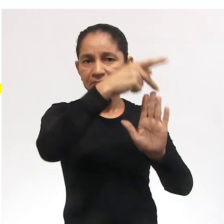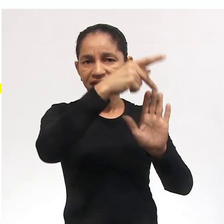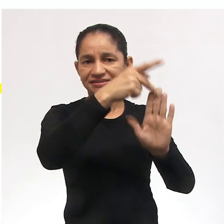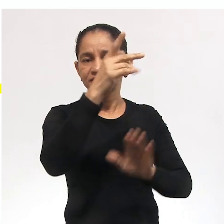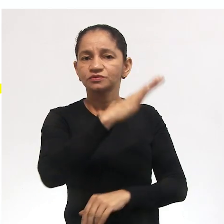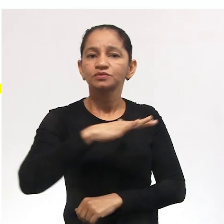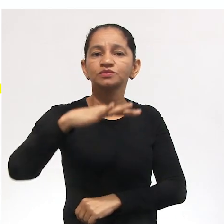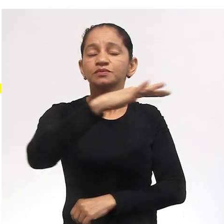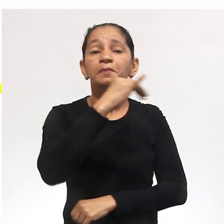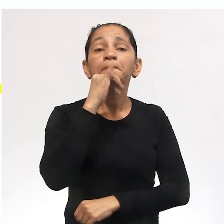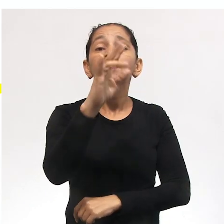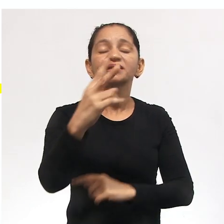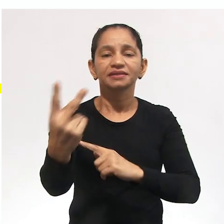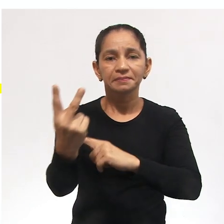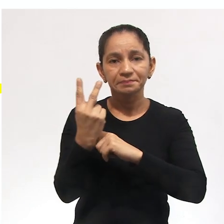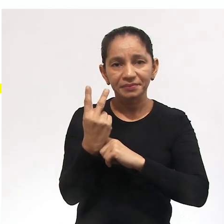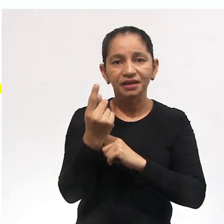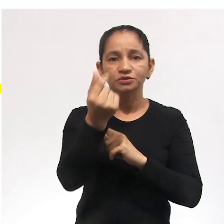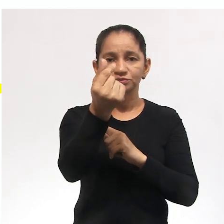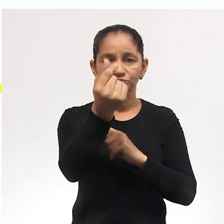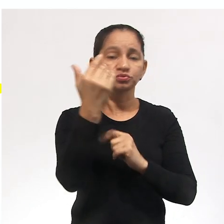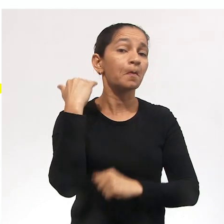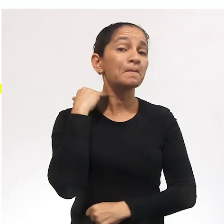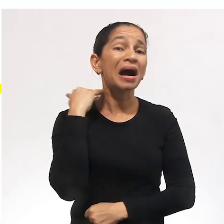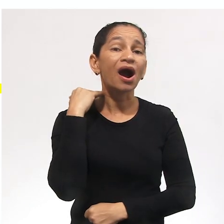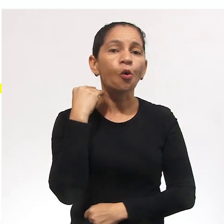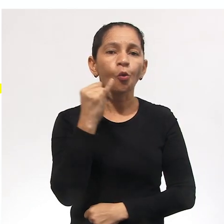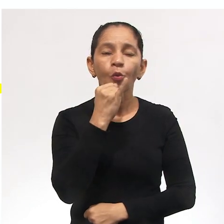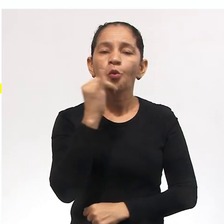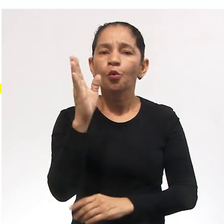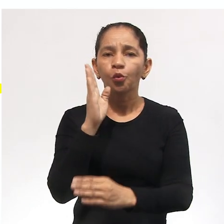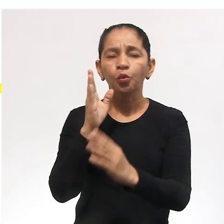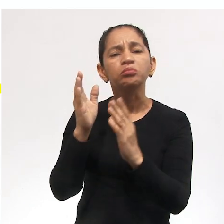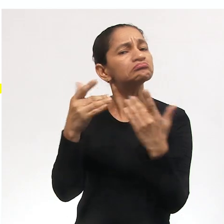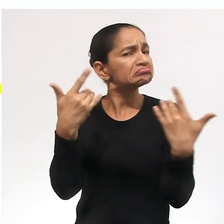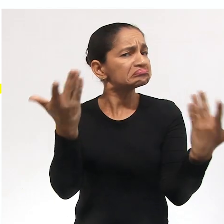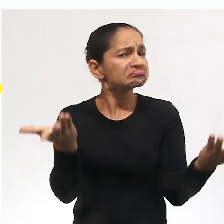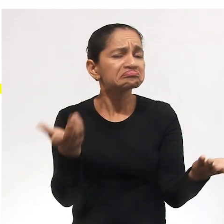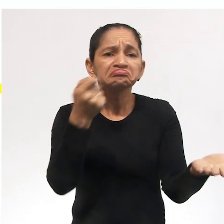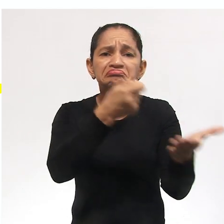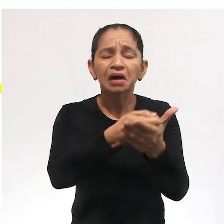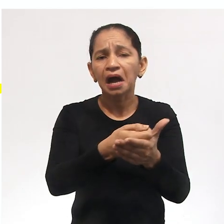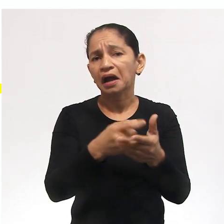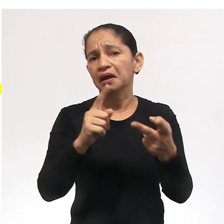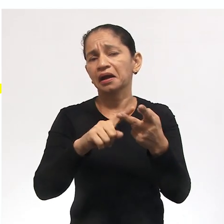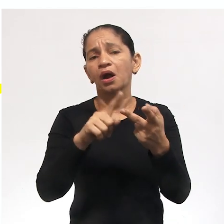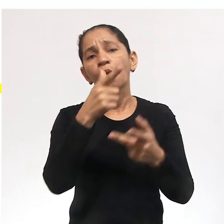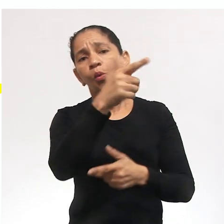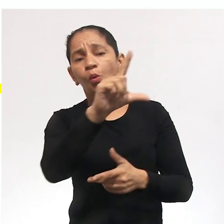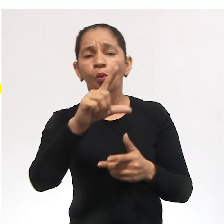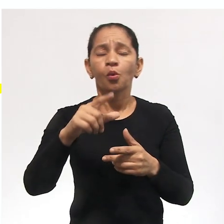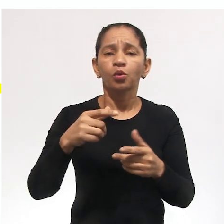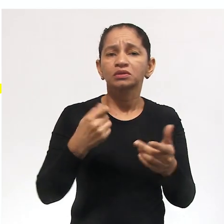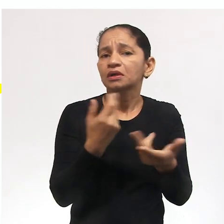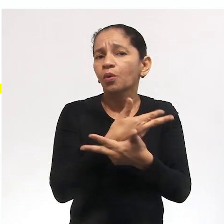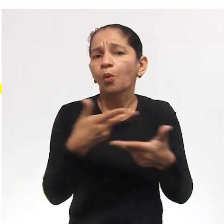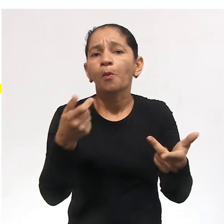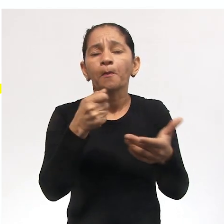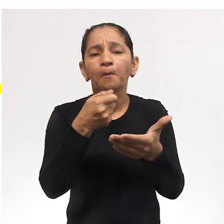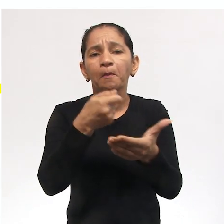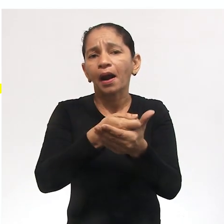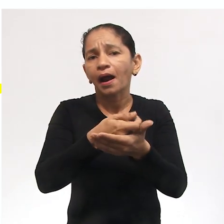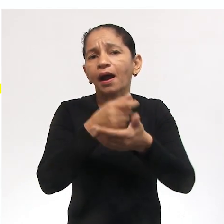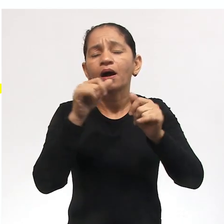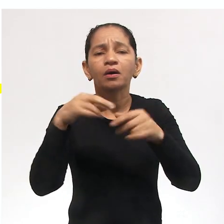um empréstimo, poxa, adquirir um empréstimo para quê? Para pagar outras pessoas, outras empresas, ou para expandir o seu negócio,